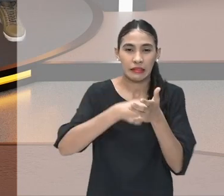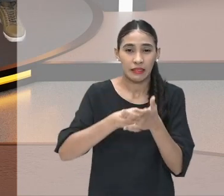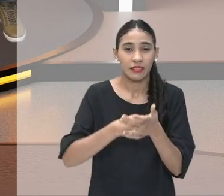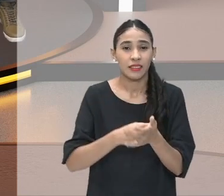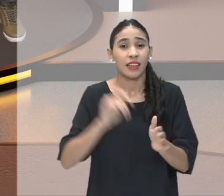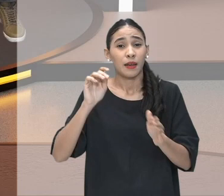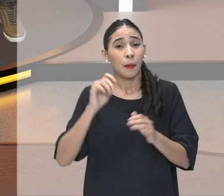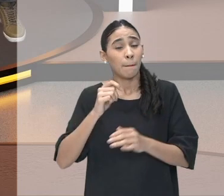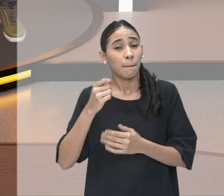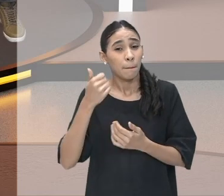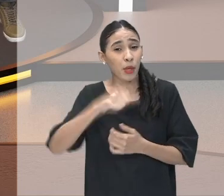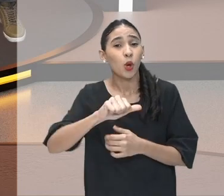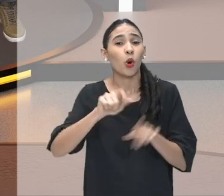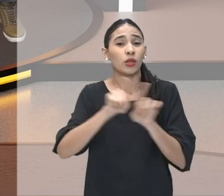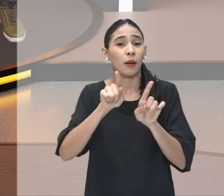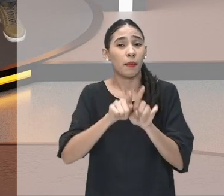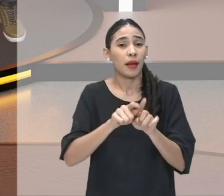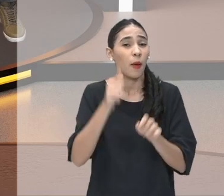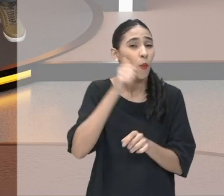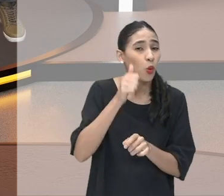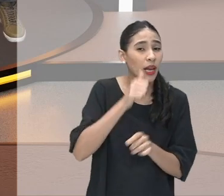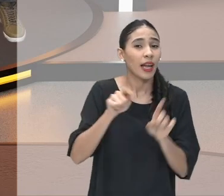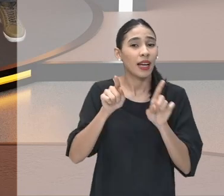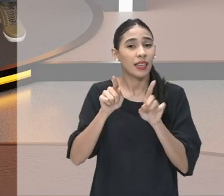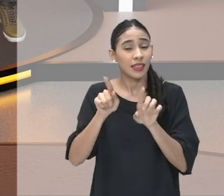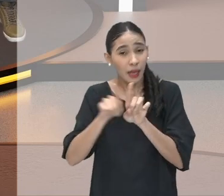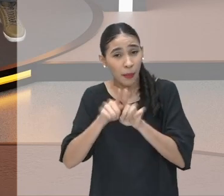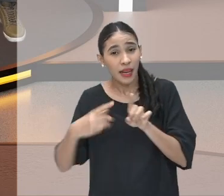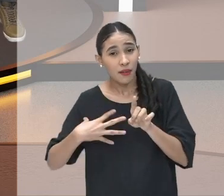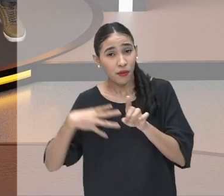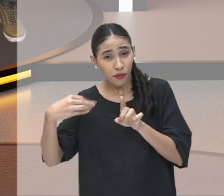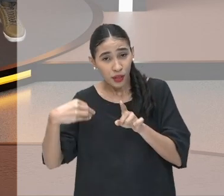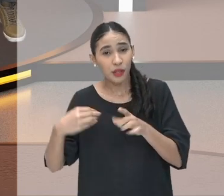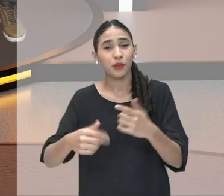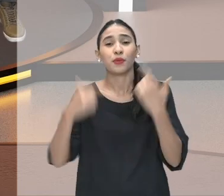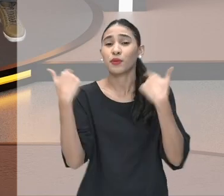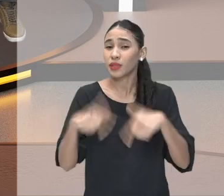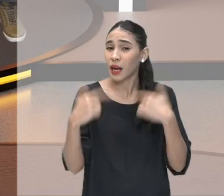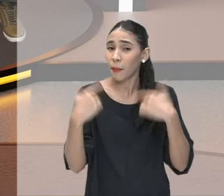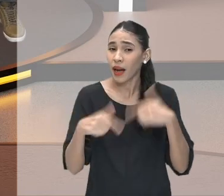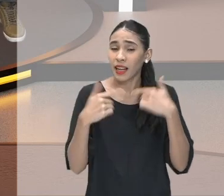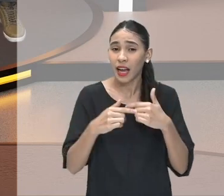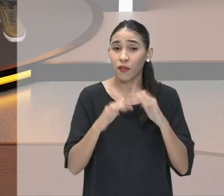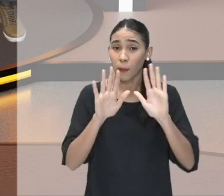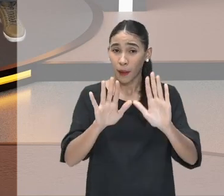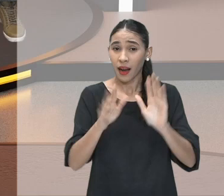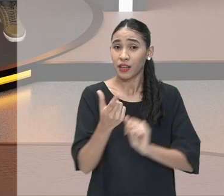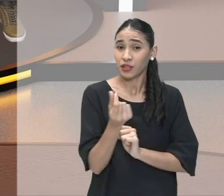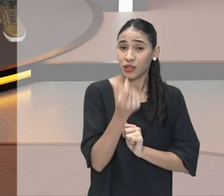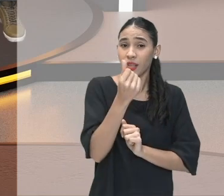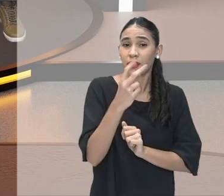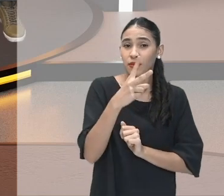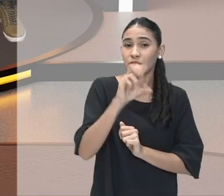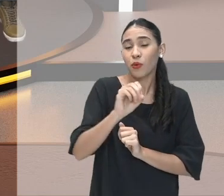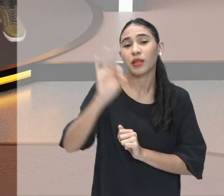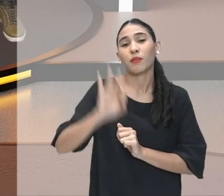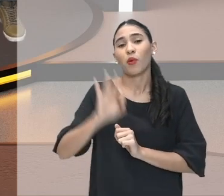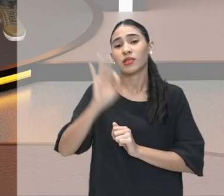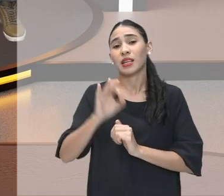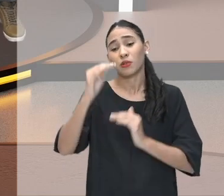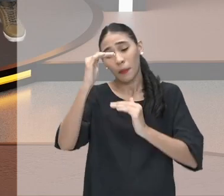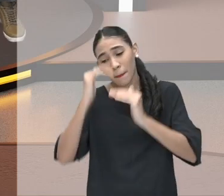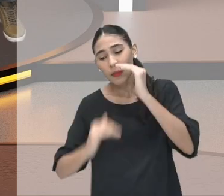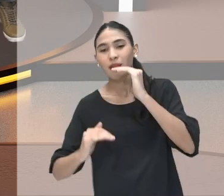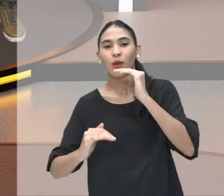mulheres e crianças também trabalhavam e seus salários eram pelo menos 50% menores do